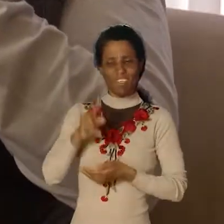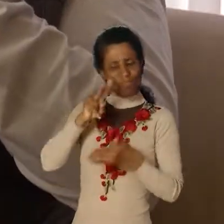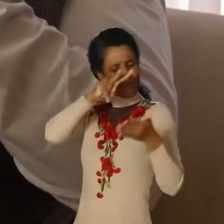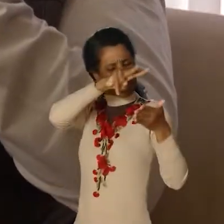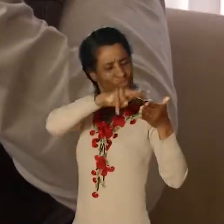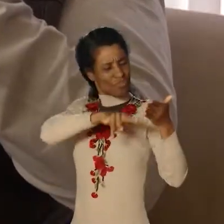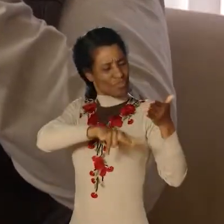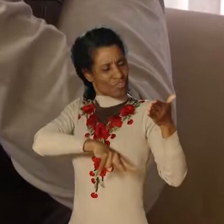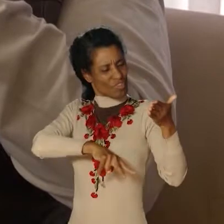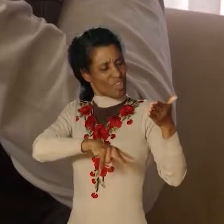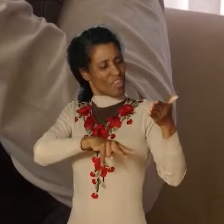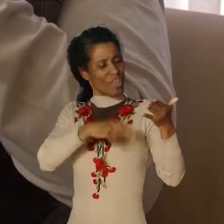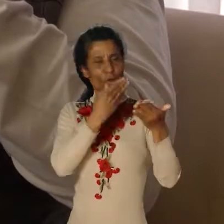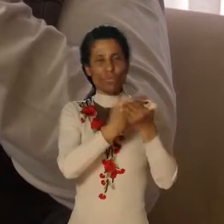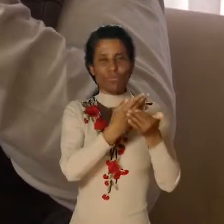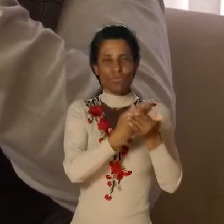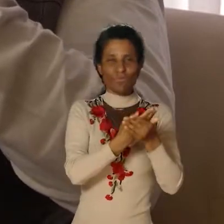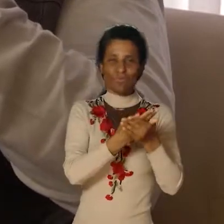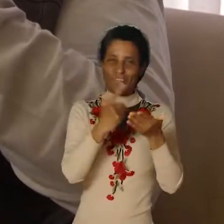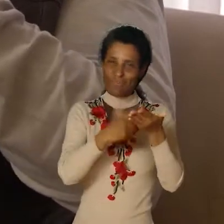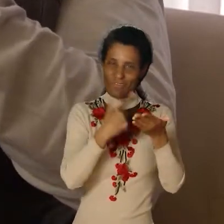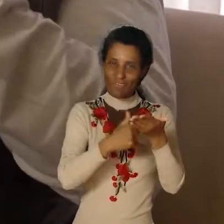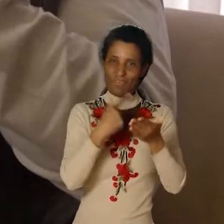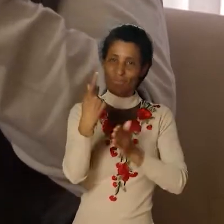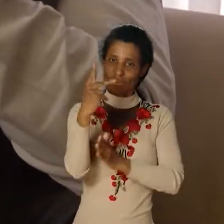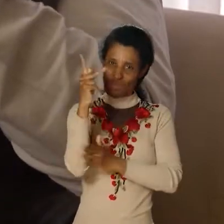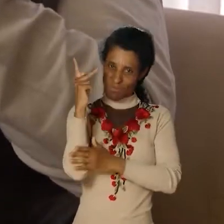olha os livros de história, quando a gente estuda,